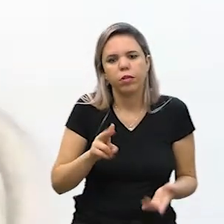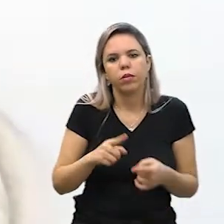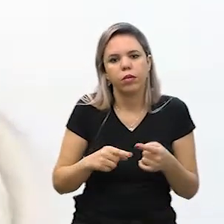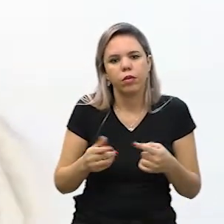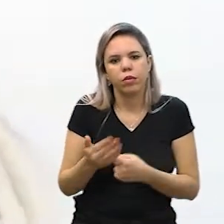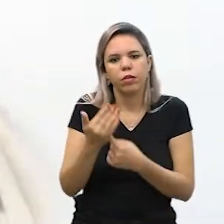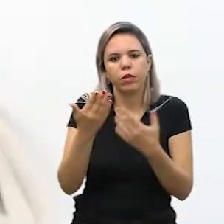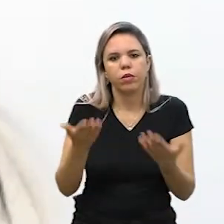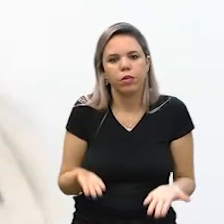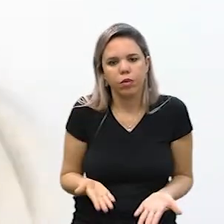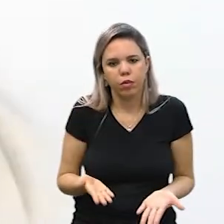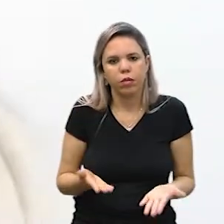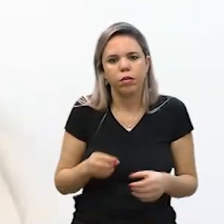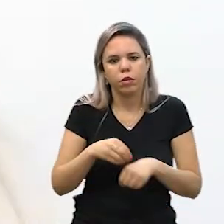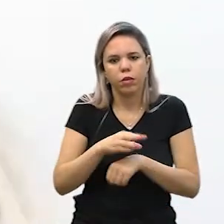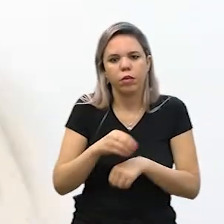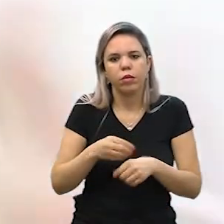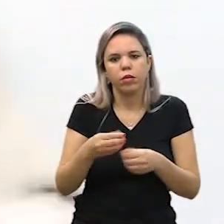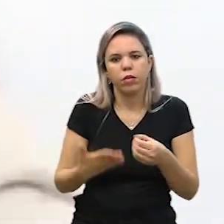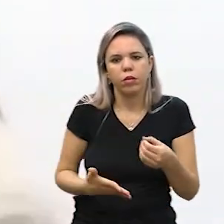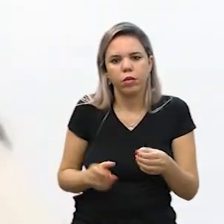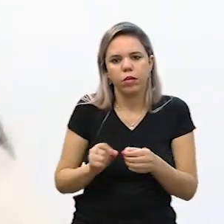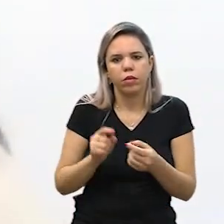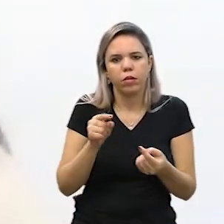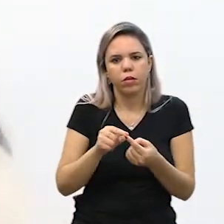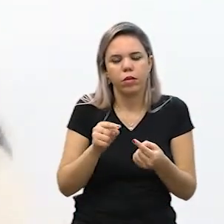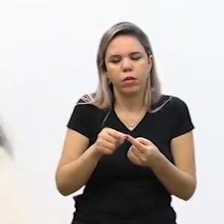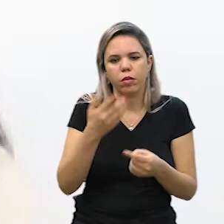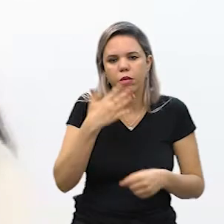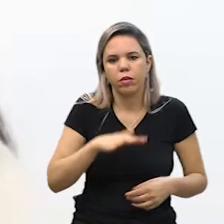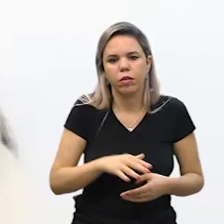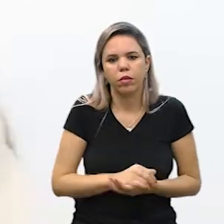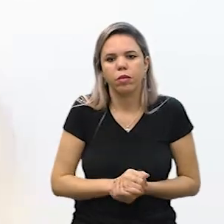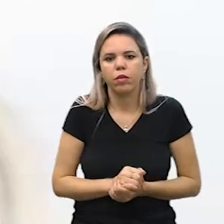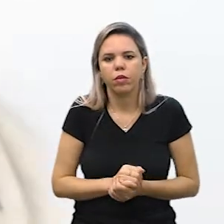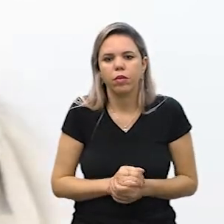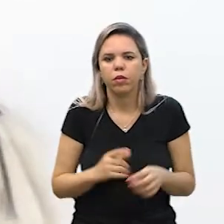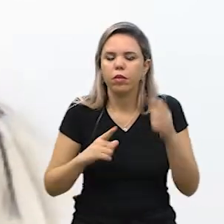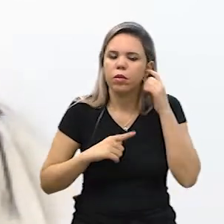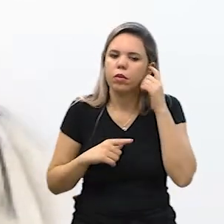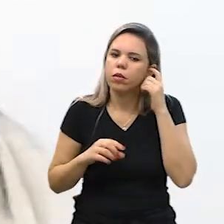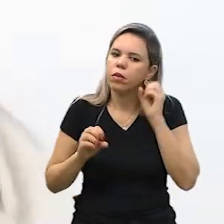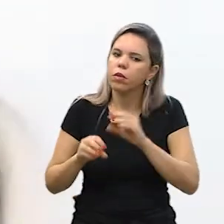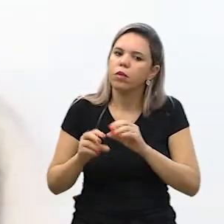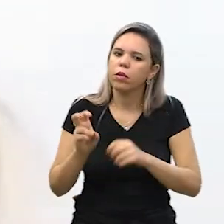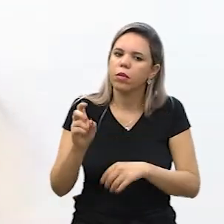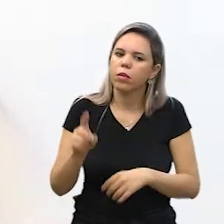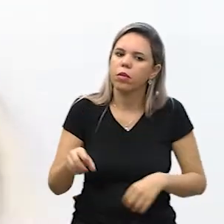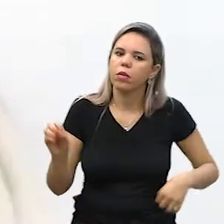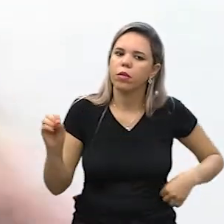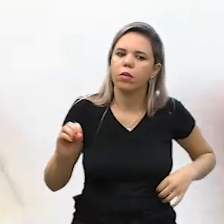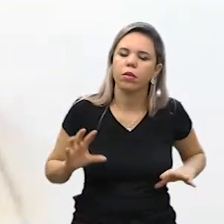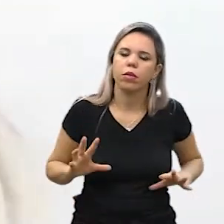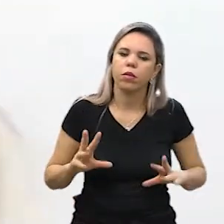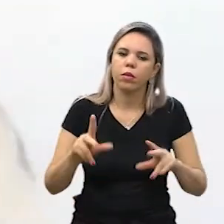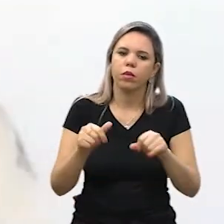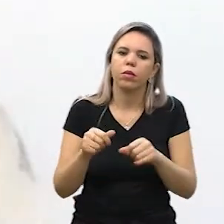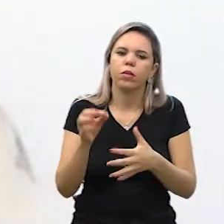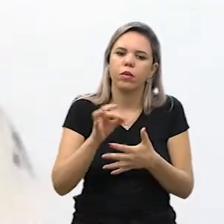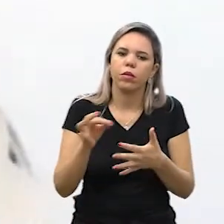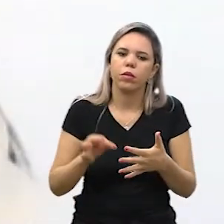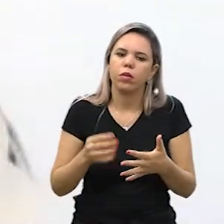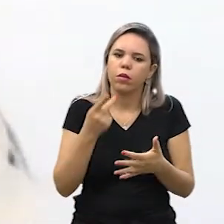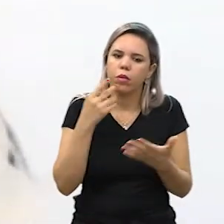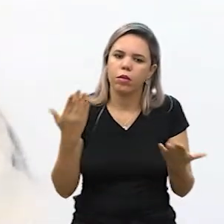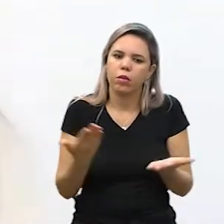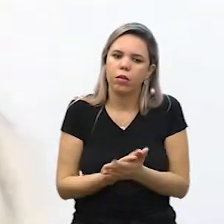ferramenta tecnológica que traz esse conteúdo e faz sentido para essa criança. Então, a educação 5.0, ela engloba todos esses pontos que eu